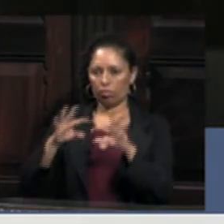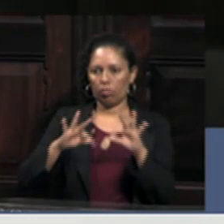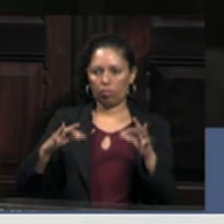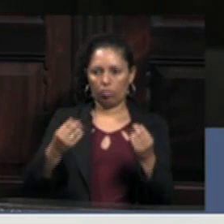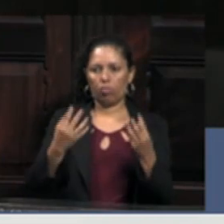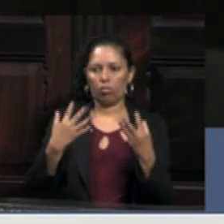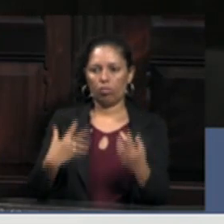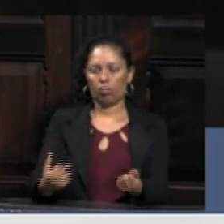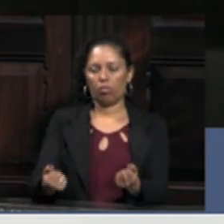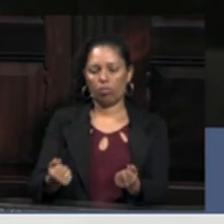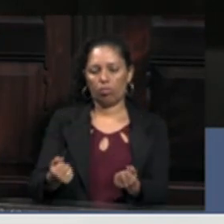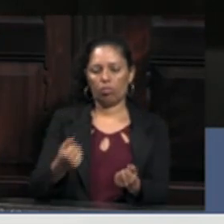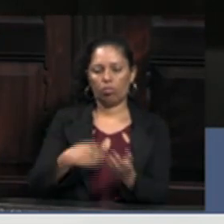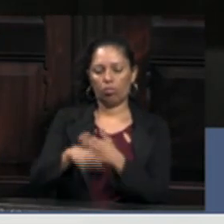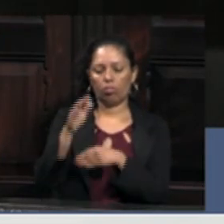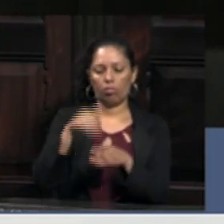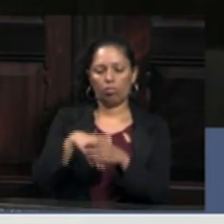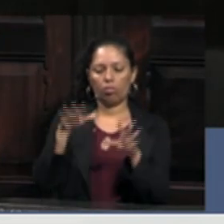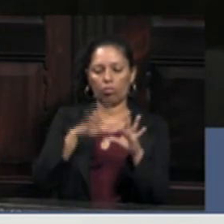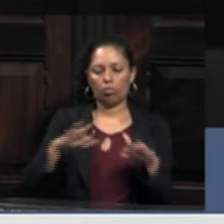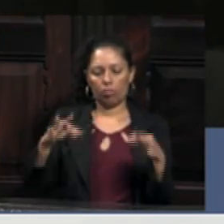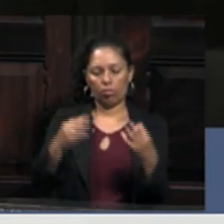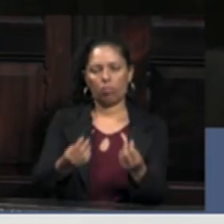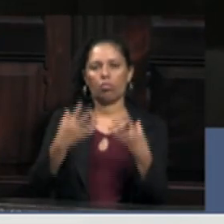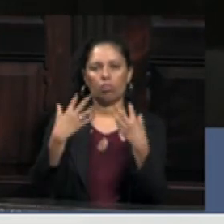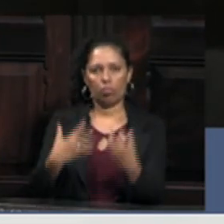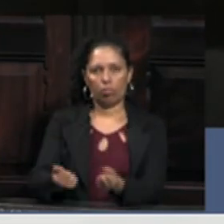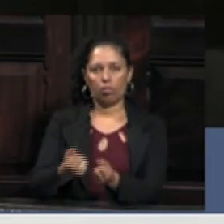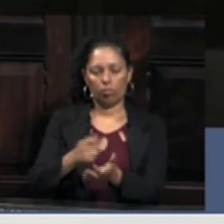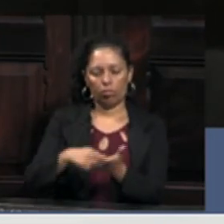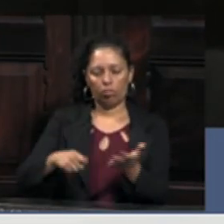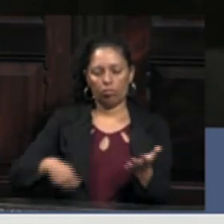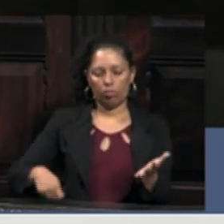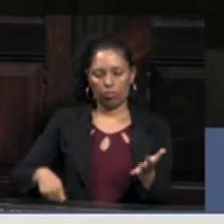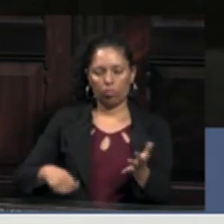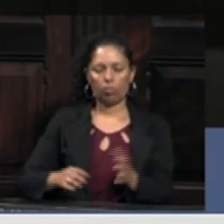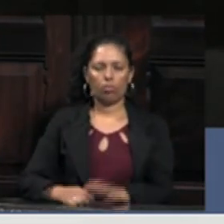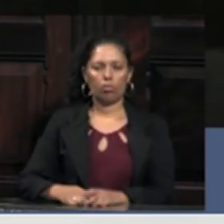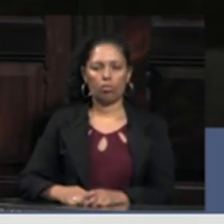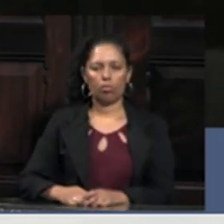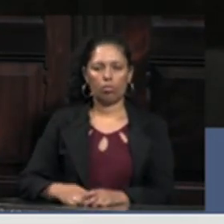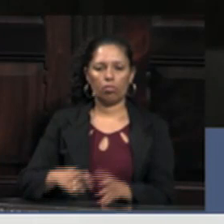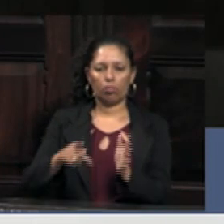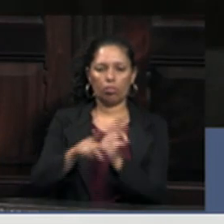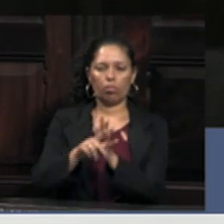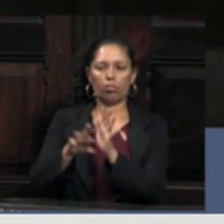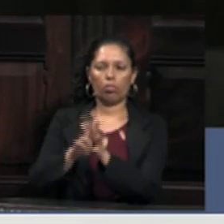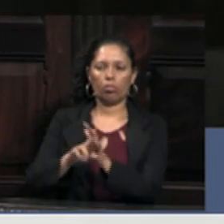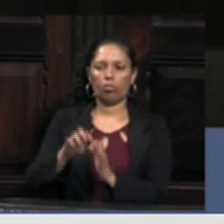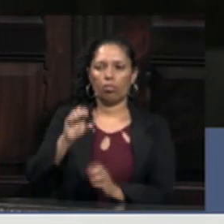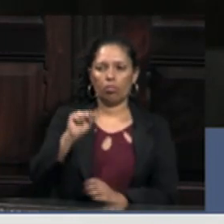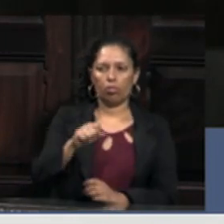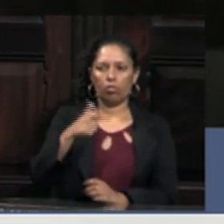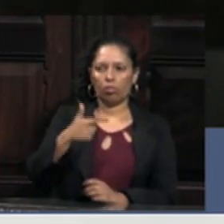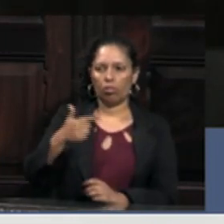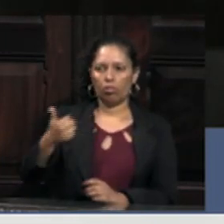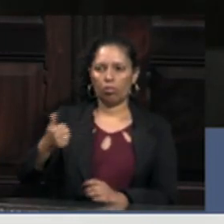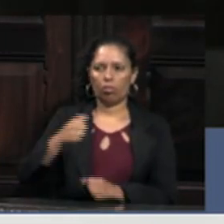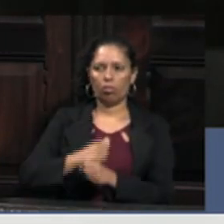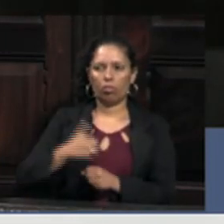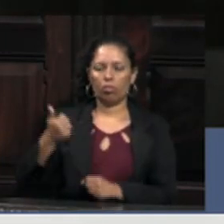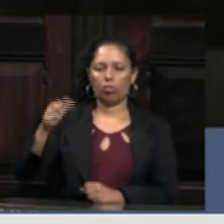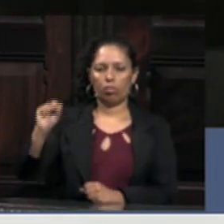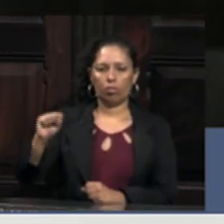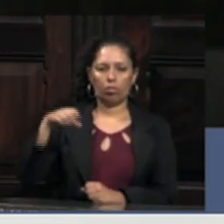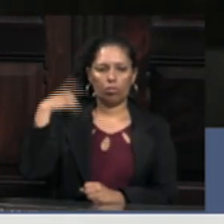relator deputado Dica. Em votação, senhores que aprovam por isso como estão, aprovado, vai à promulgação. Projeto de resolução 821/2018, de autoria do